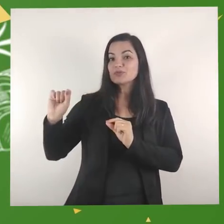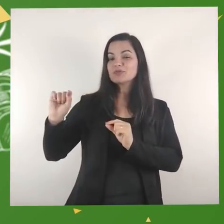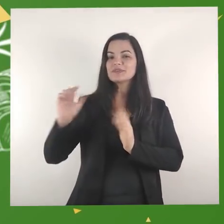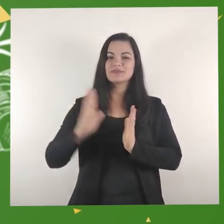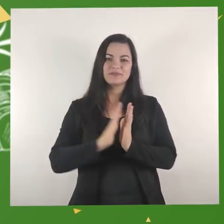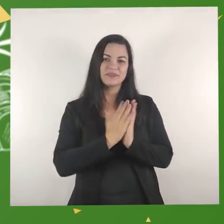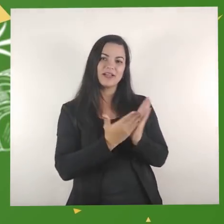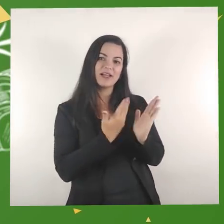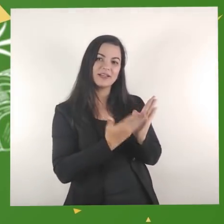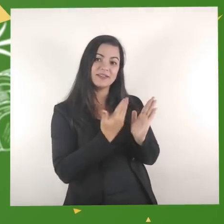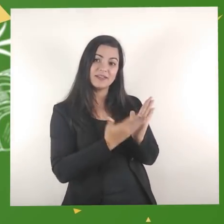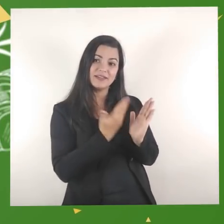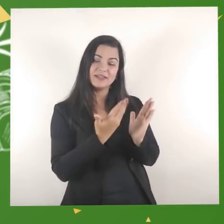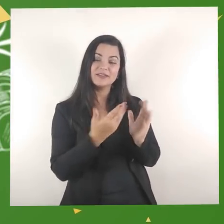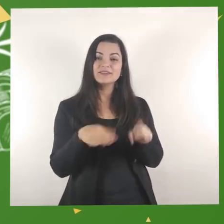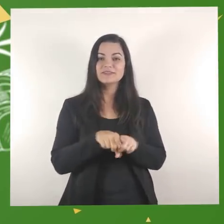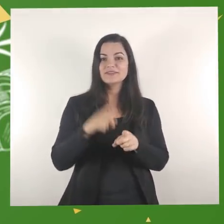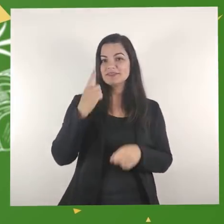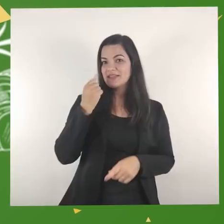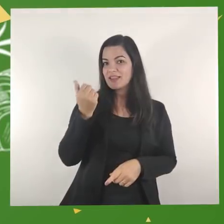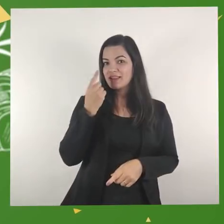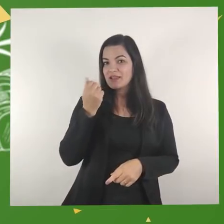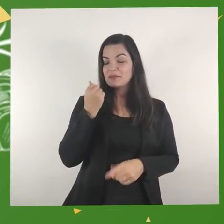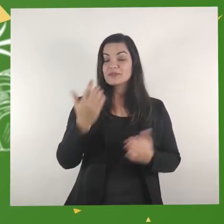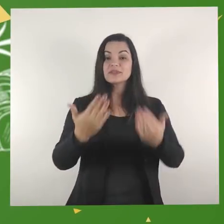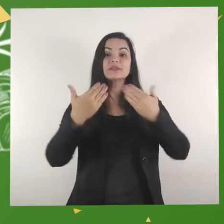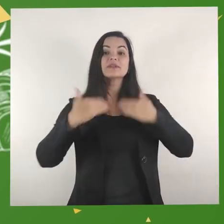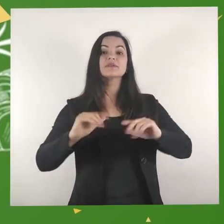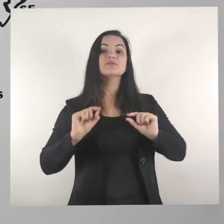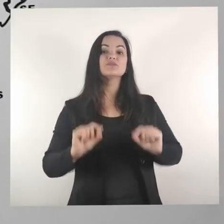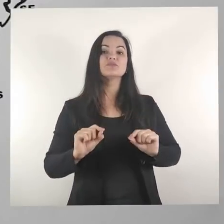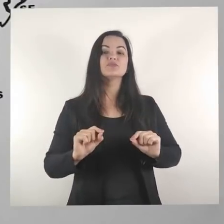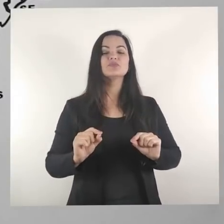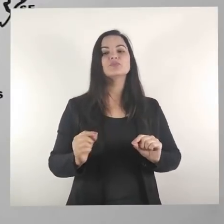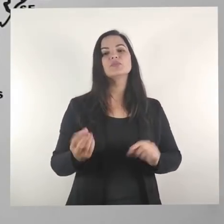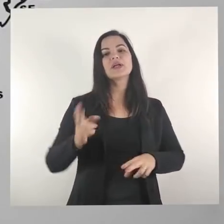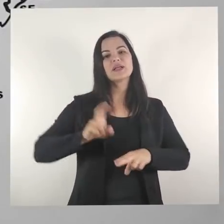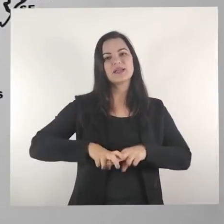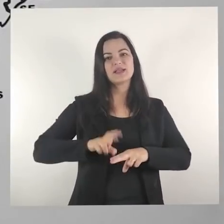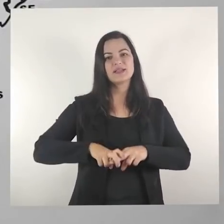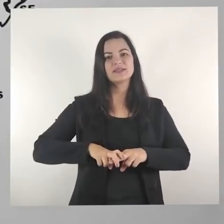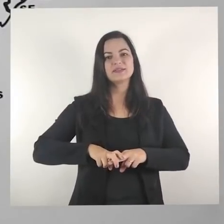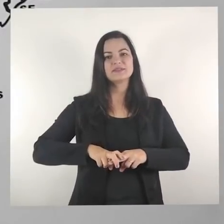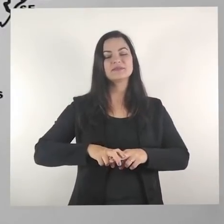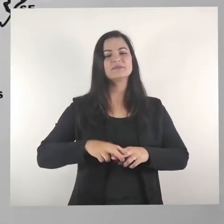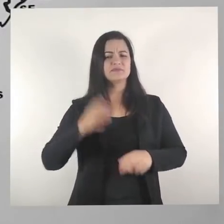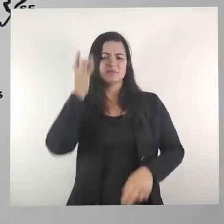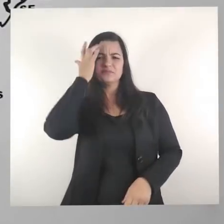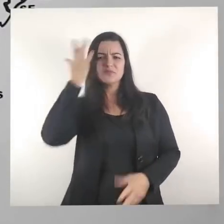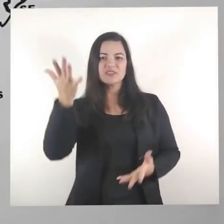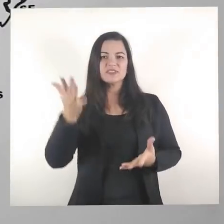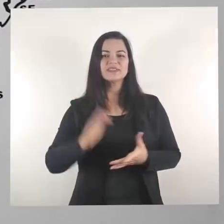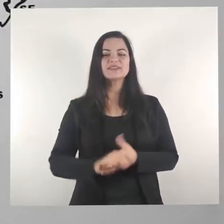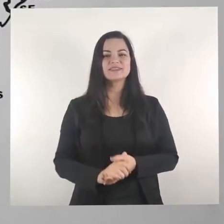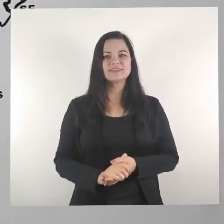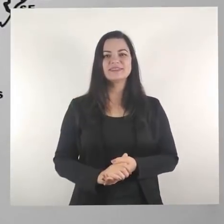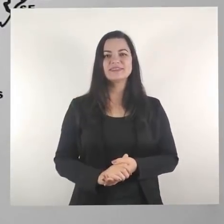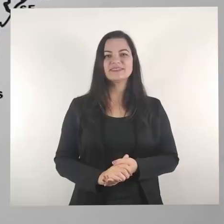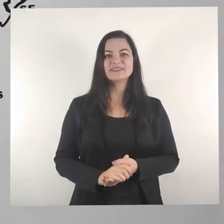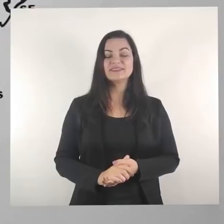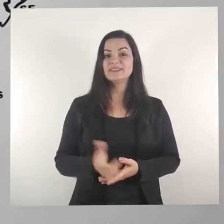lápis, tá bom? E embaixo, a Pro colocou aí para vocês uma cadeira. Bem fácil,